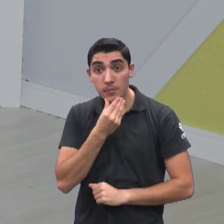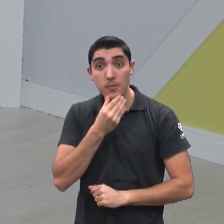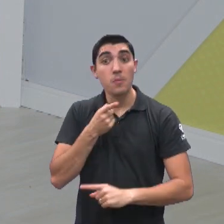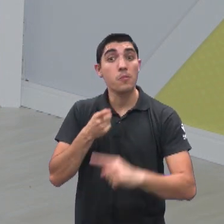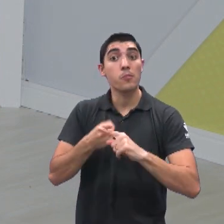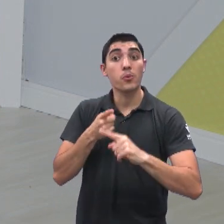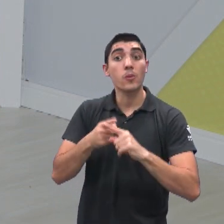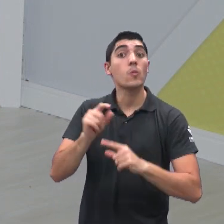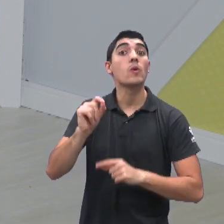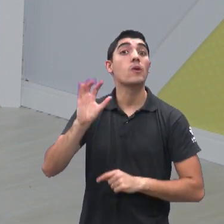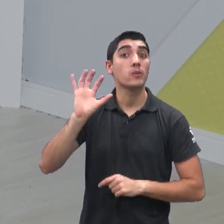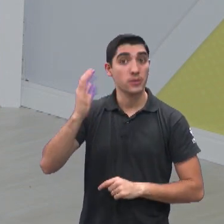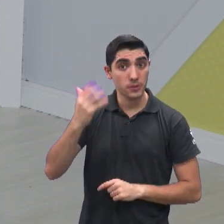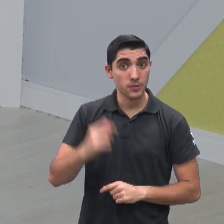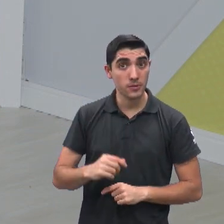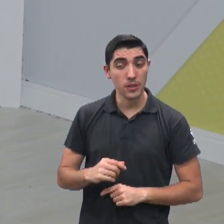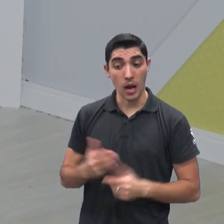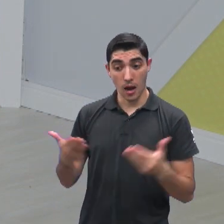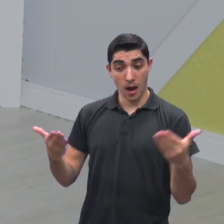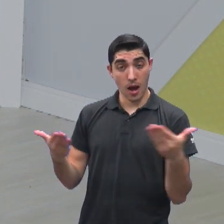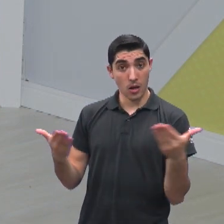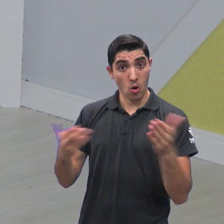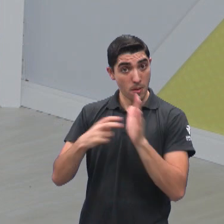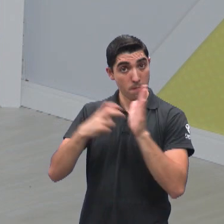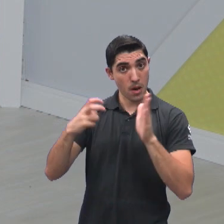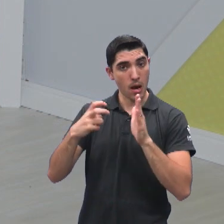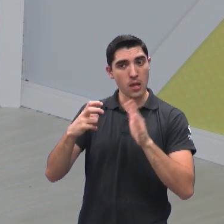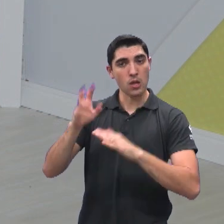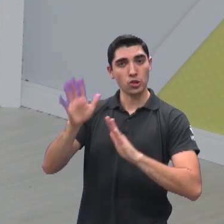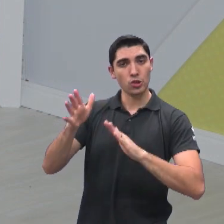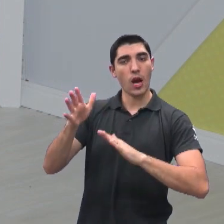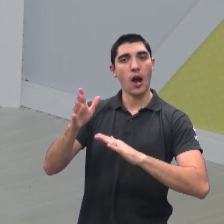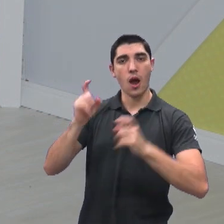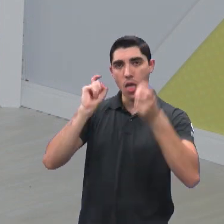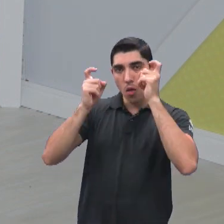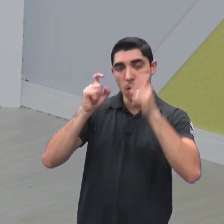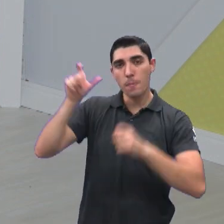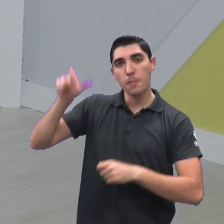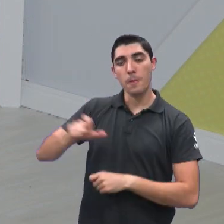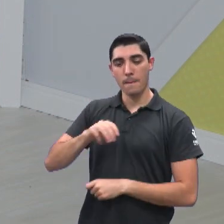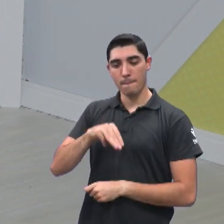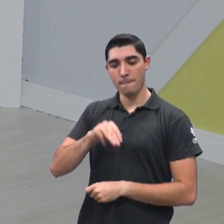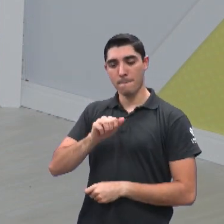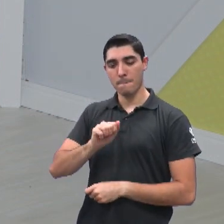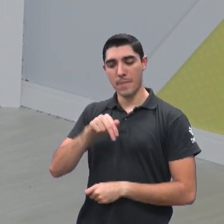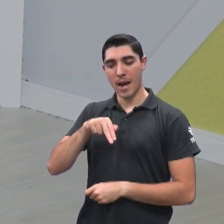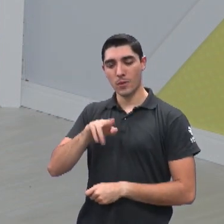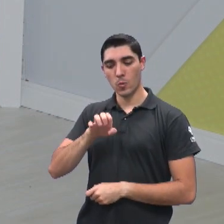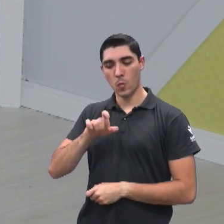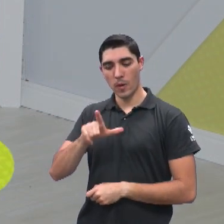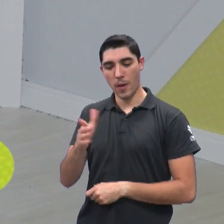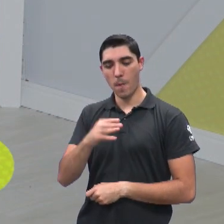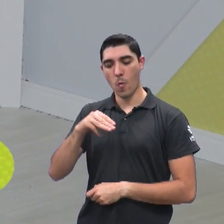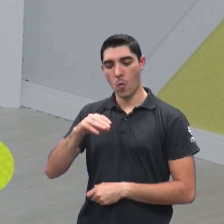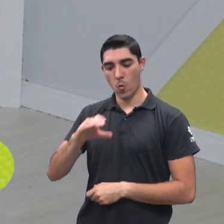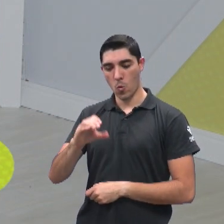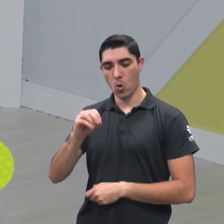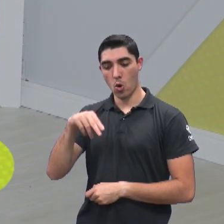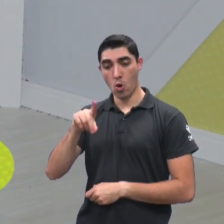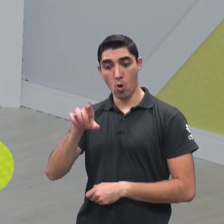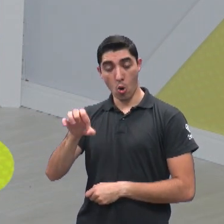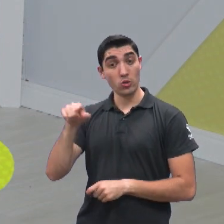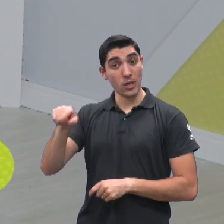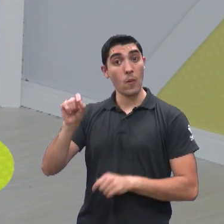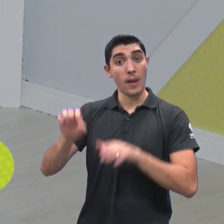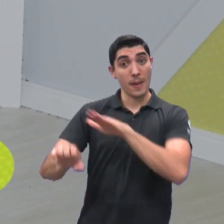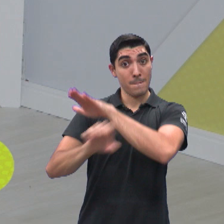ó, reunião agora pela manhã, Manuel Conde, que é o dono da rede de farmácias Farmaconde, patrocinador master do São